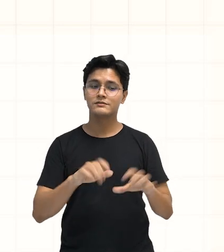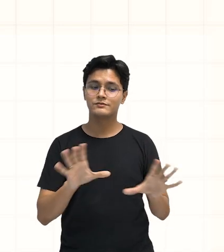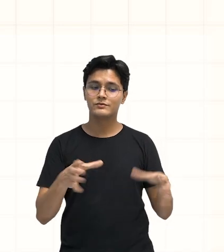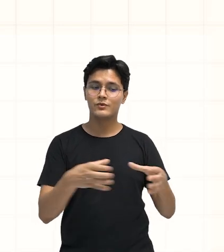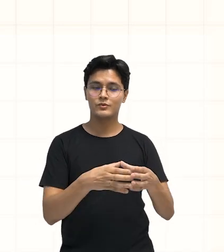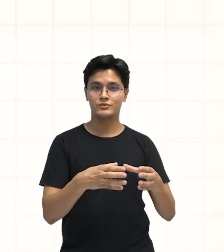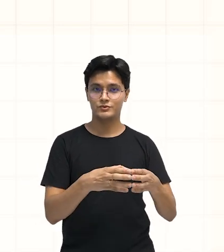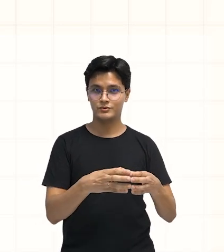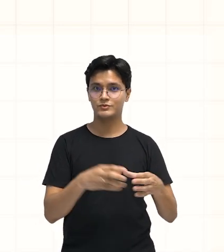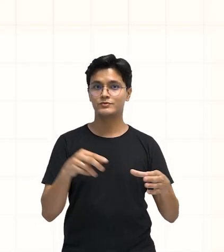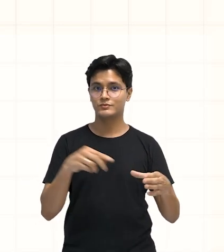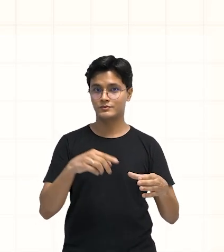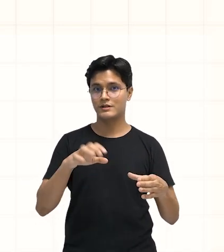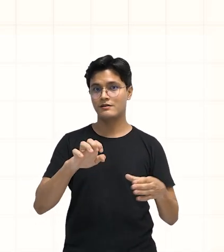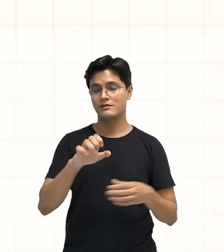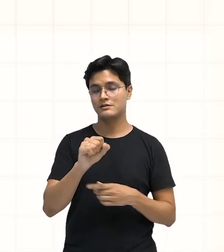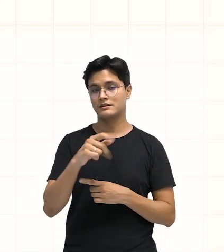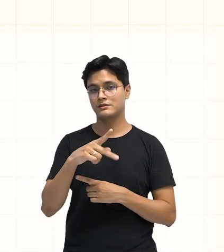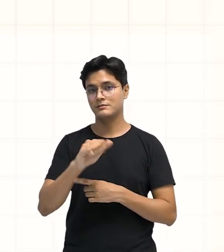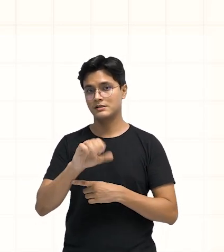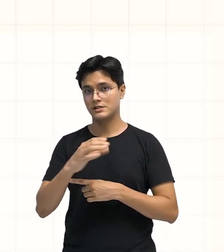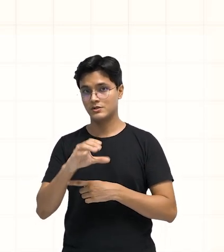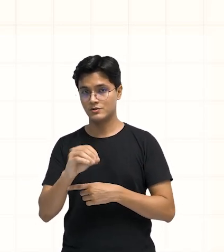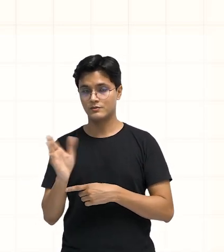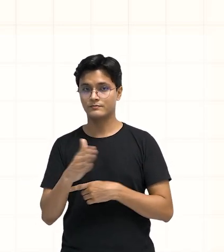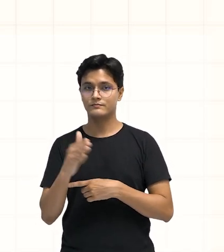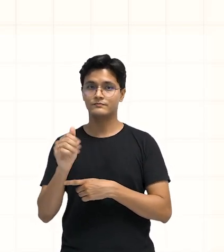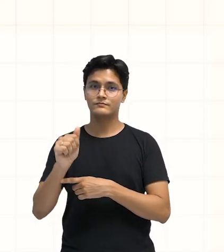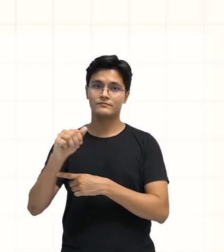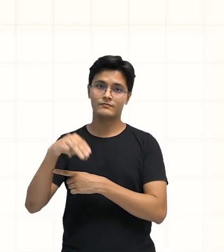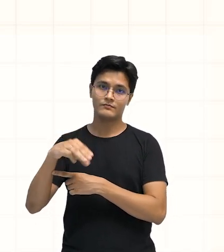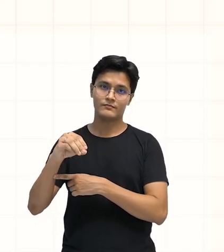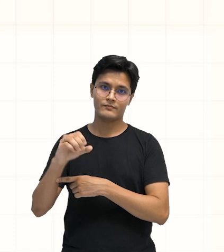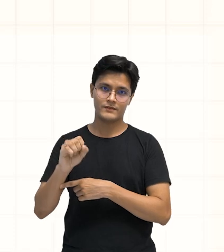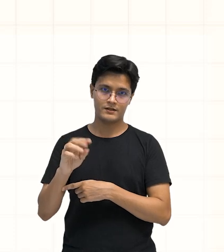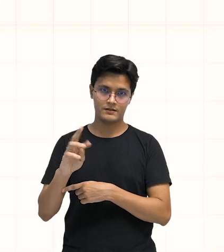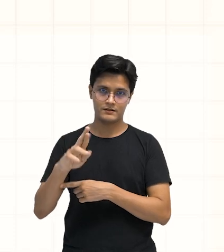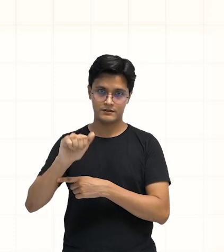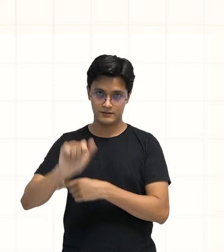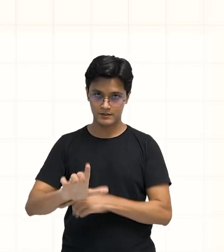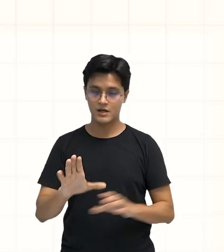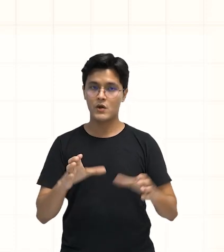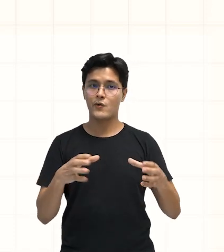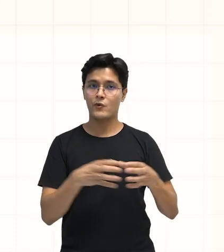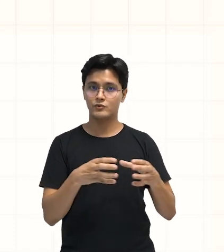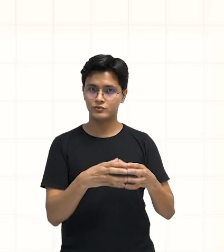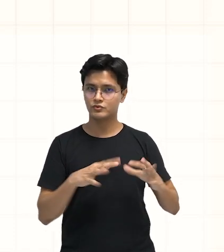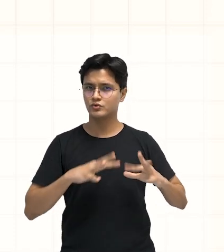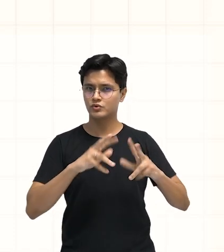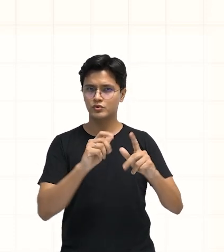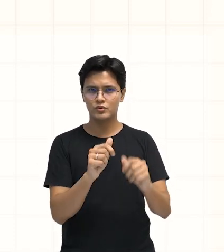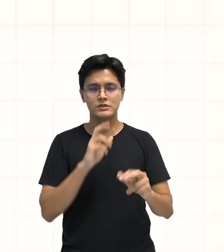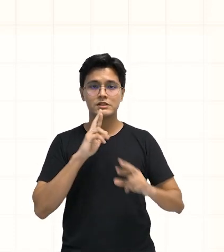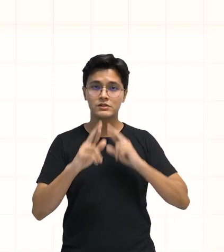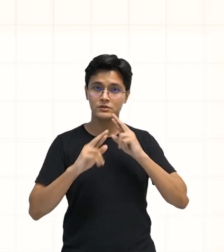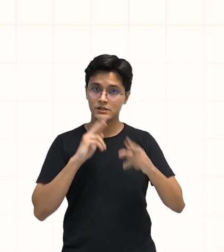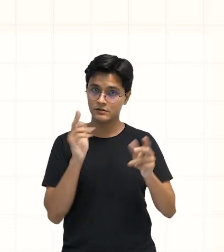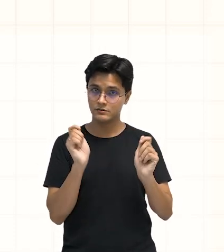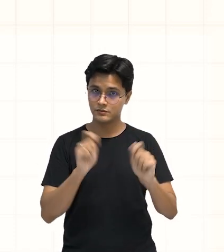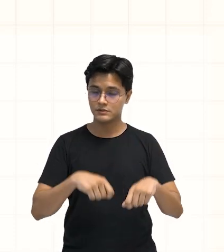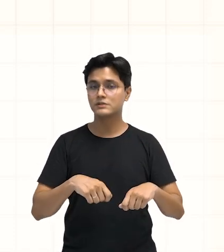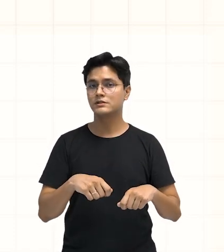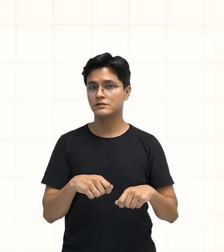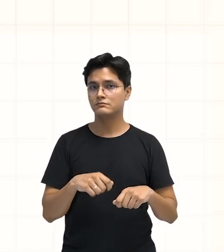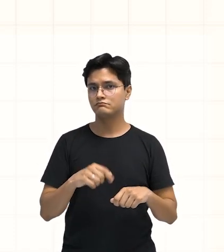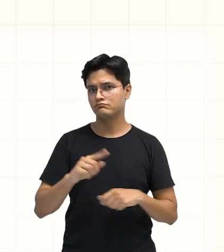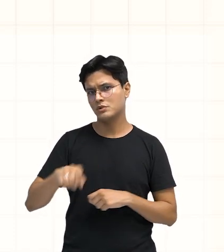de espaço amostral. Então, vamos guardar essa expressão aqui, que a gente vai usar bastante,